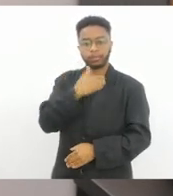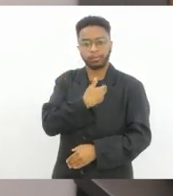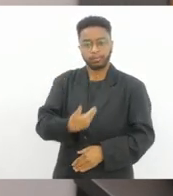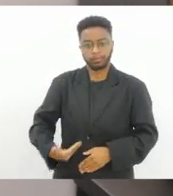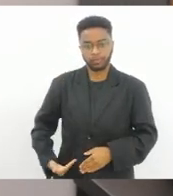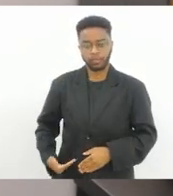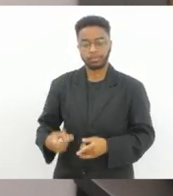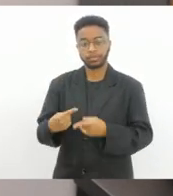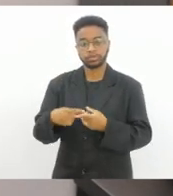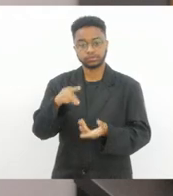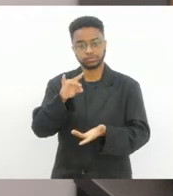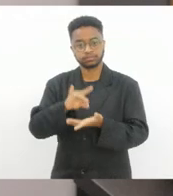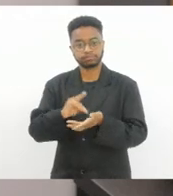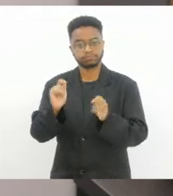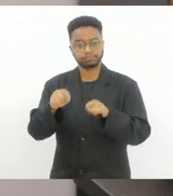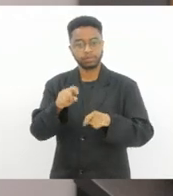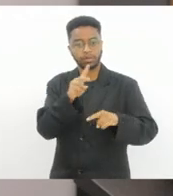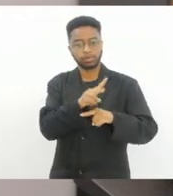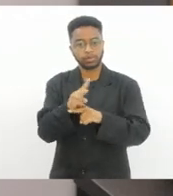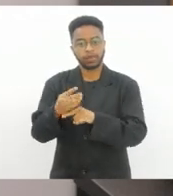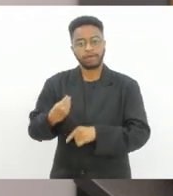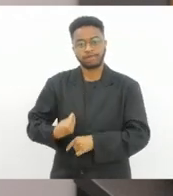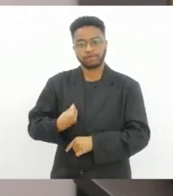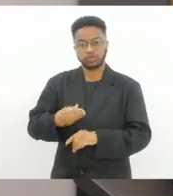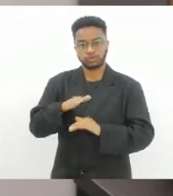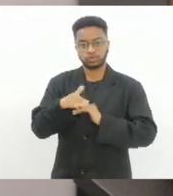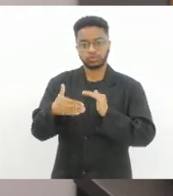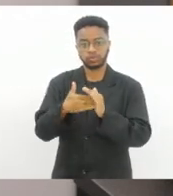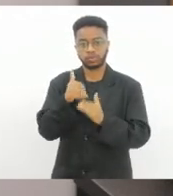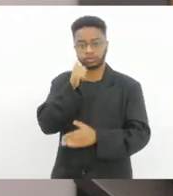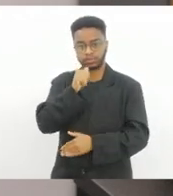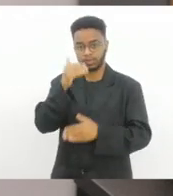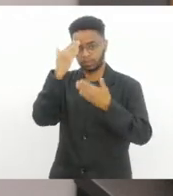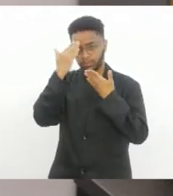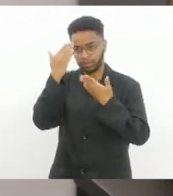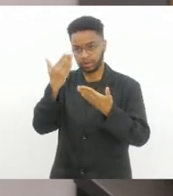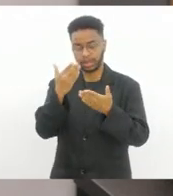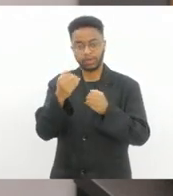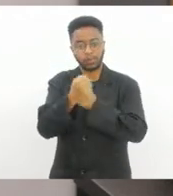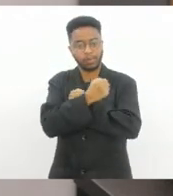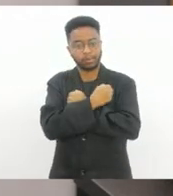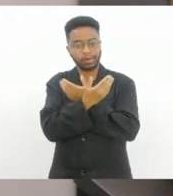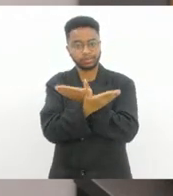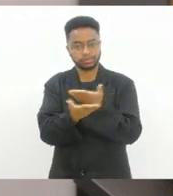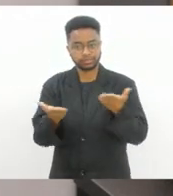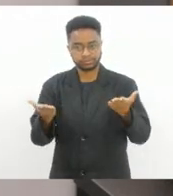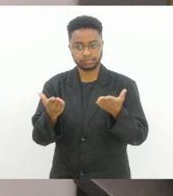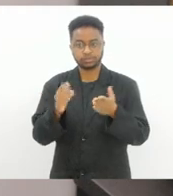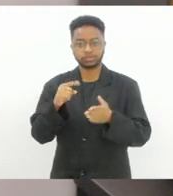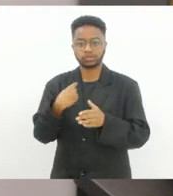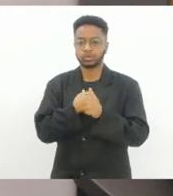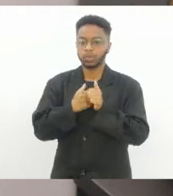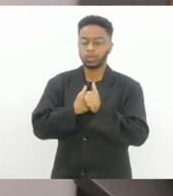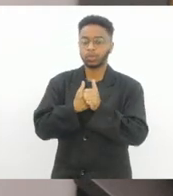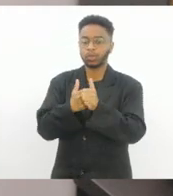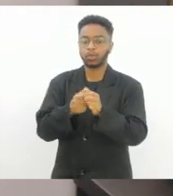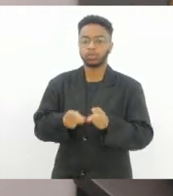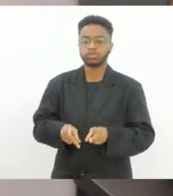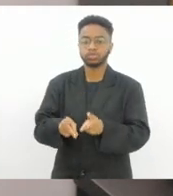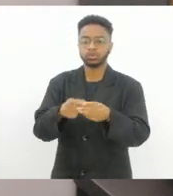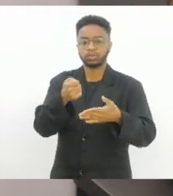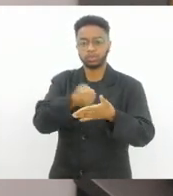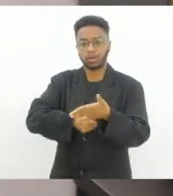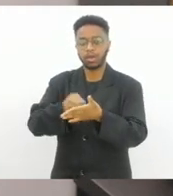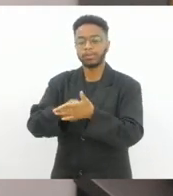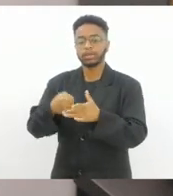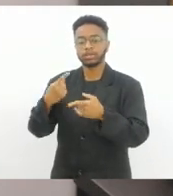de fato, protejam a vida de todas as mulheres. Muito obrigada, um abraço, e seguimos na luta, porque só